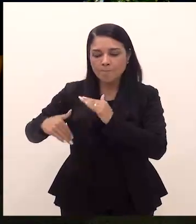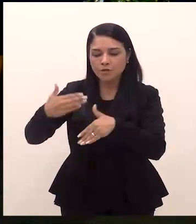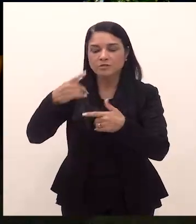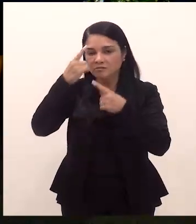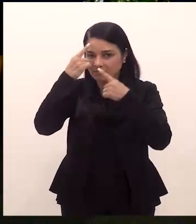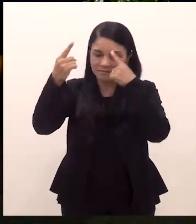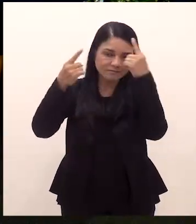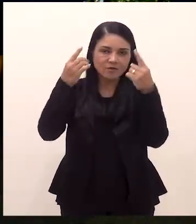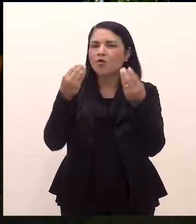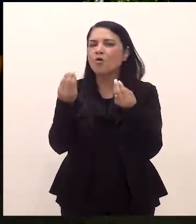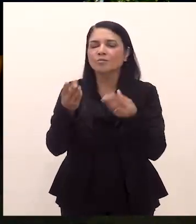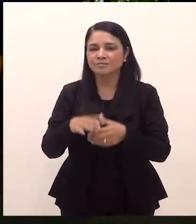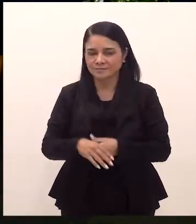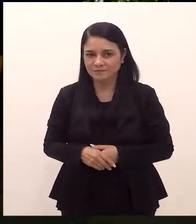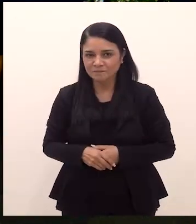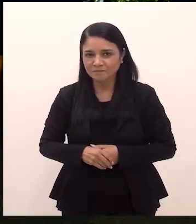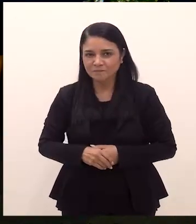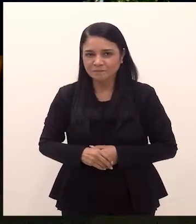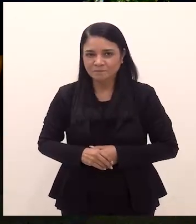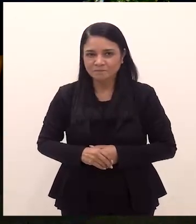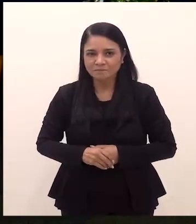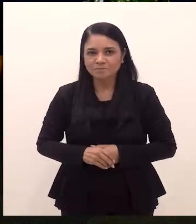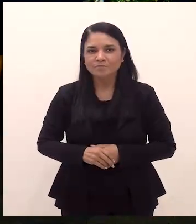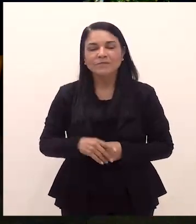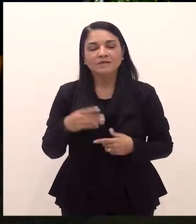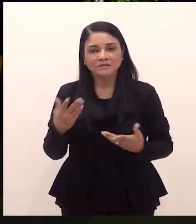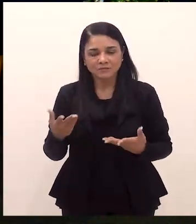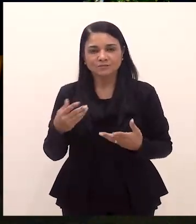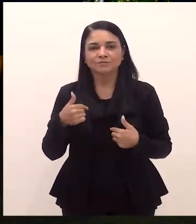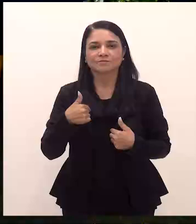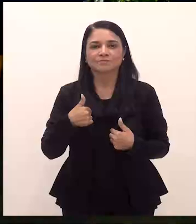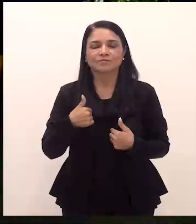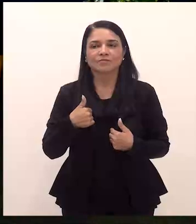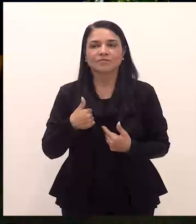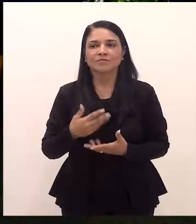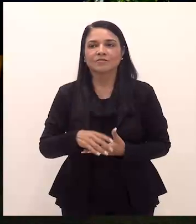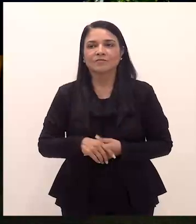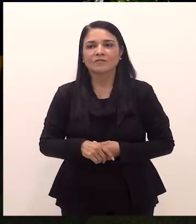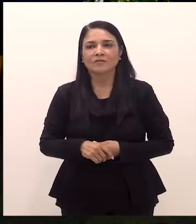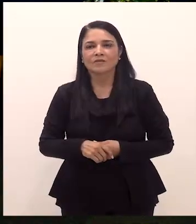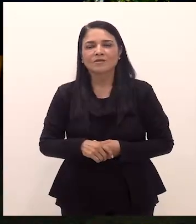processo criativo? Olha, passa